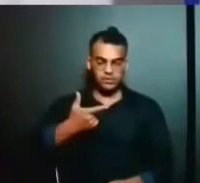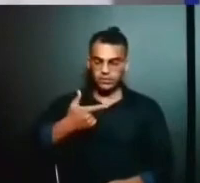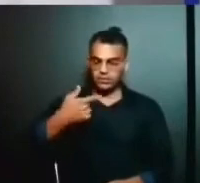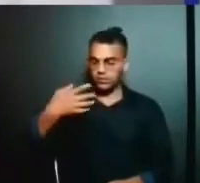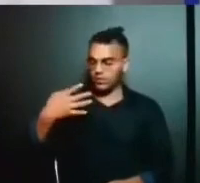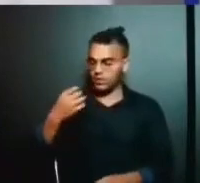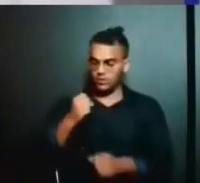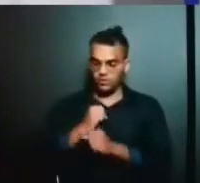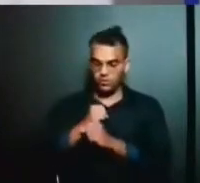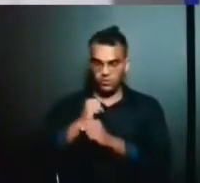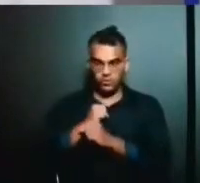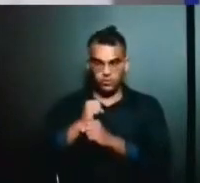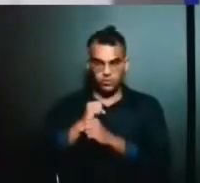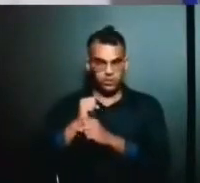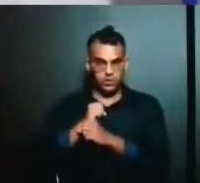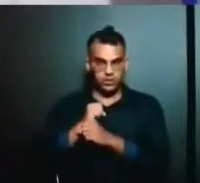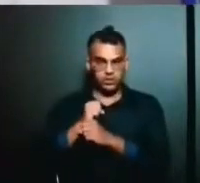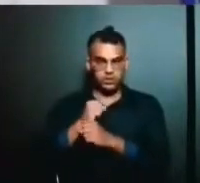pela seleção,